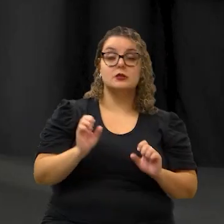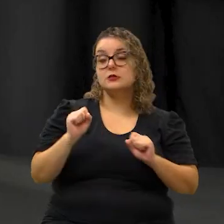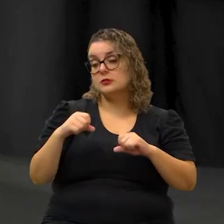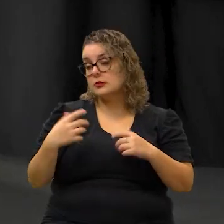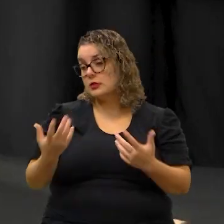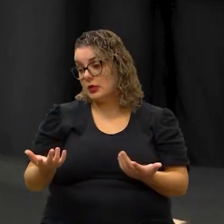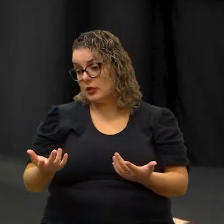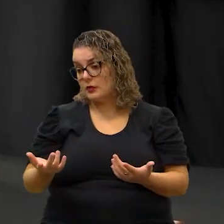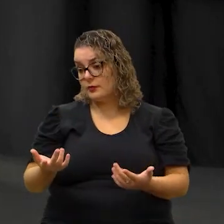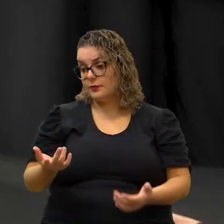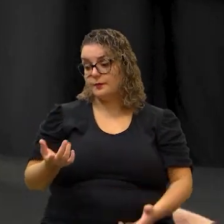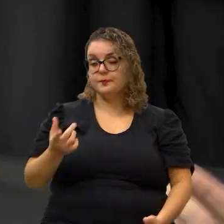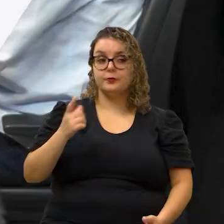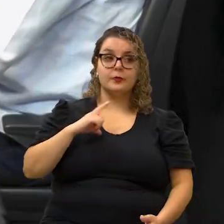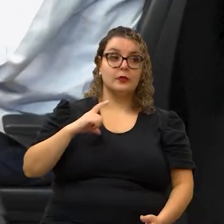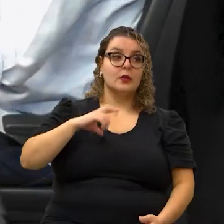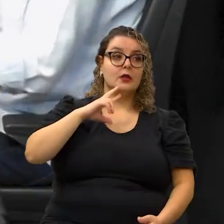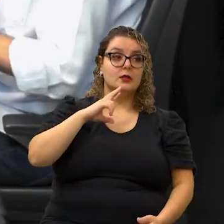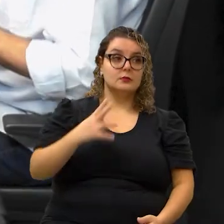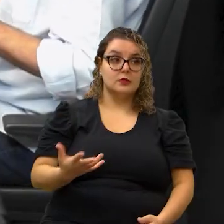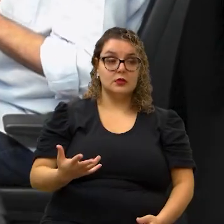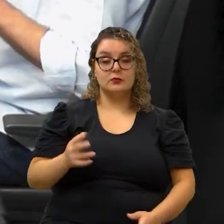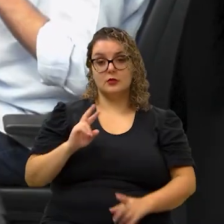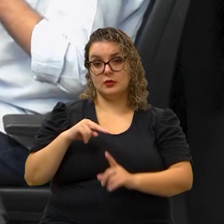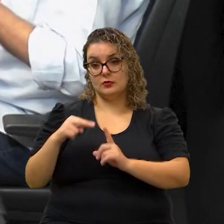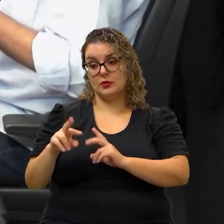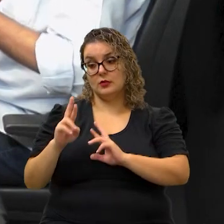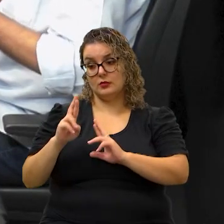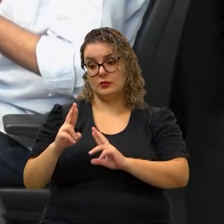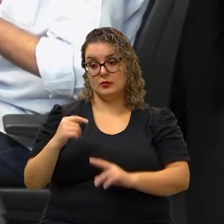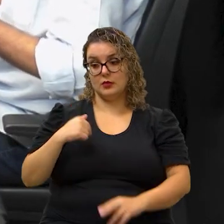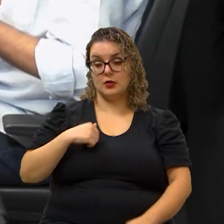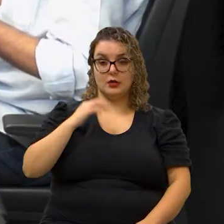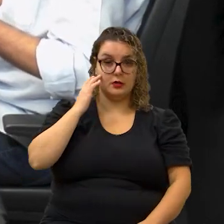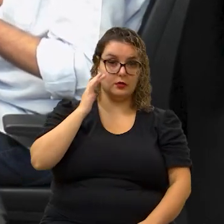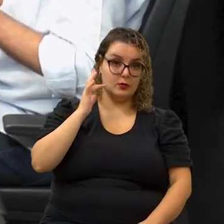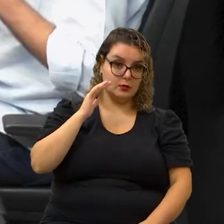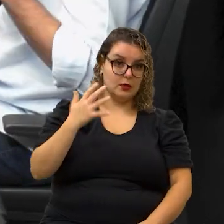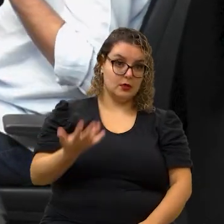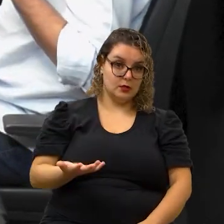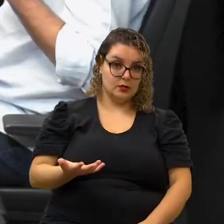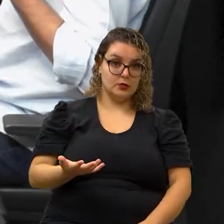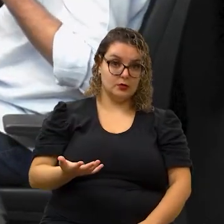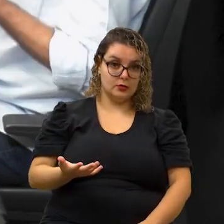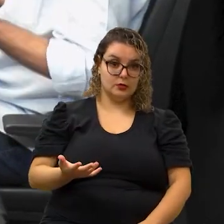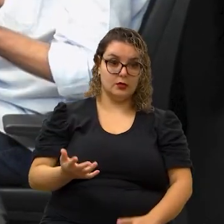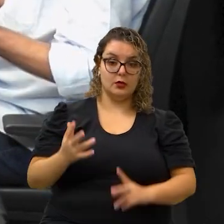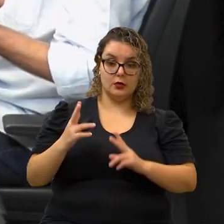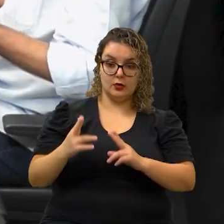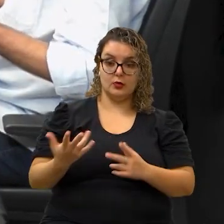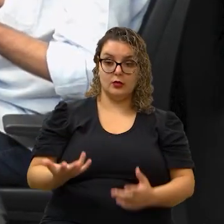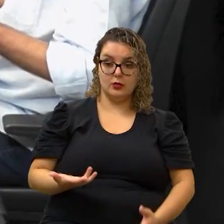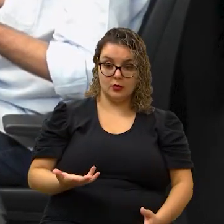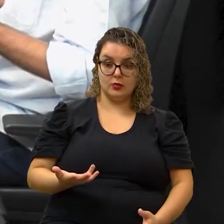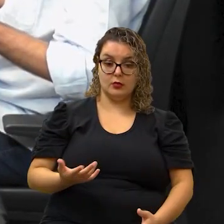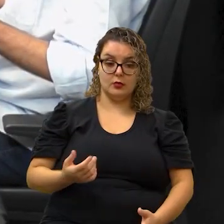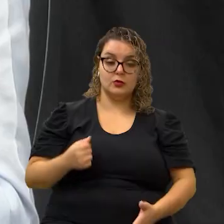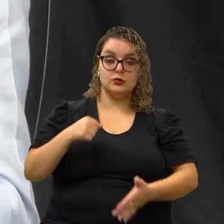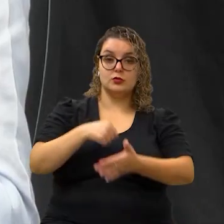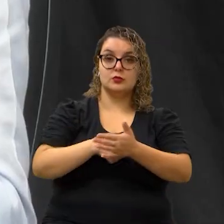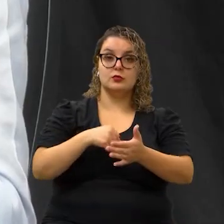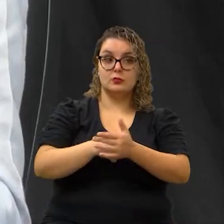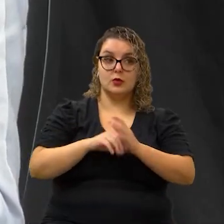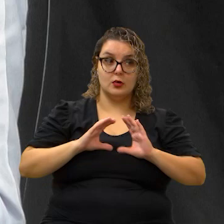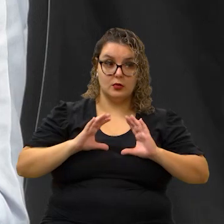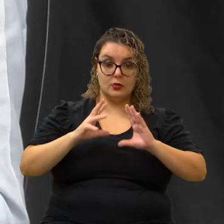ele faz o que ele quer, né? Ele tem que responder a essa perspectiva. Eu penso sempre como um